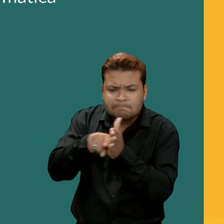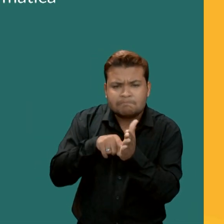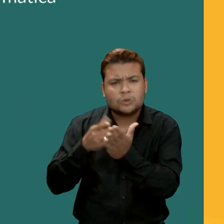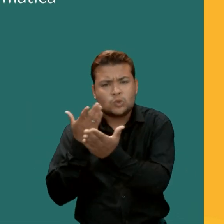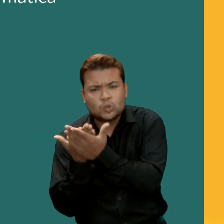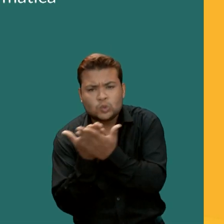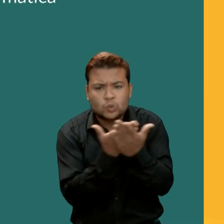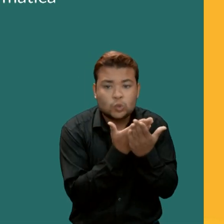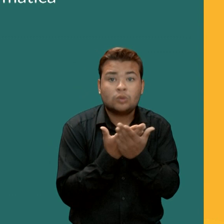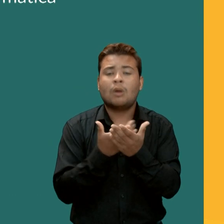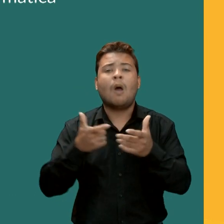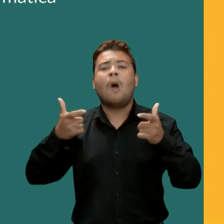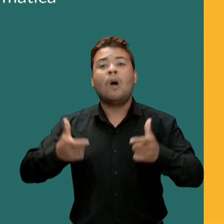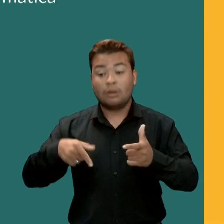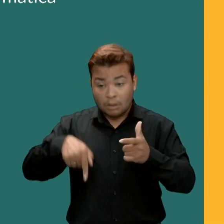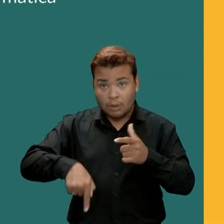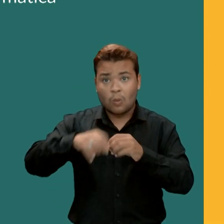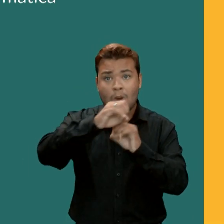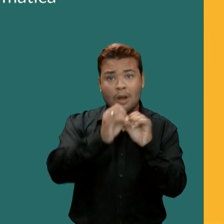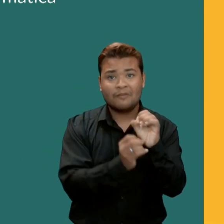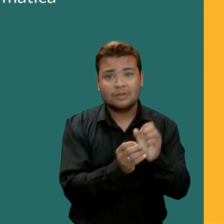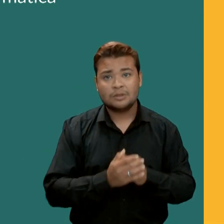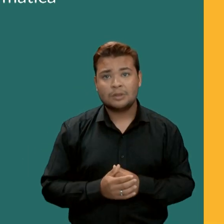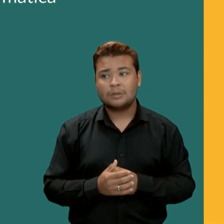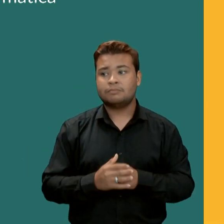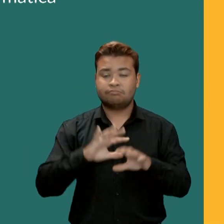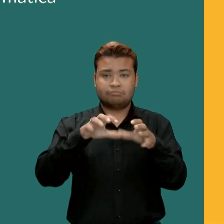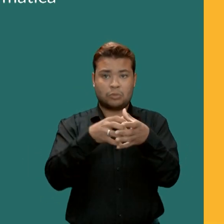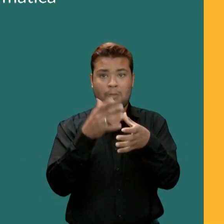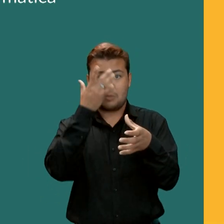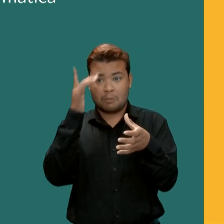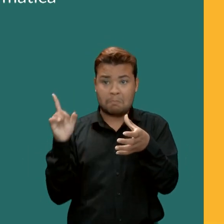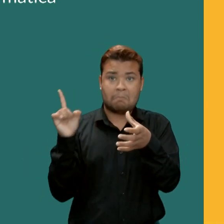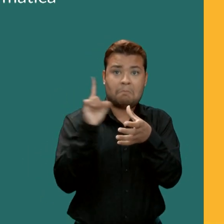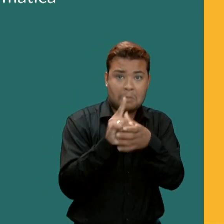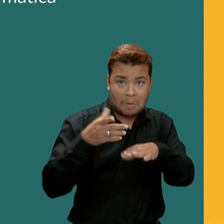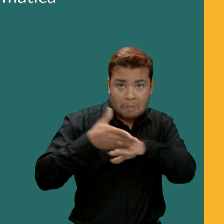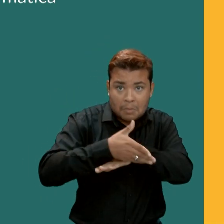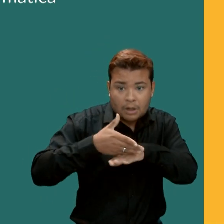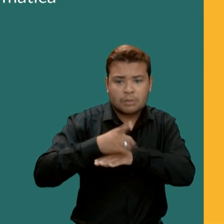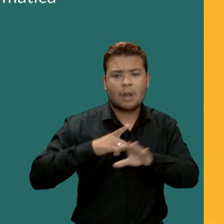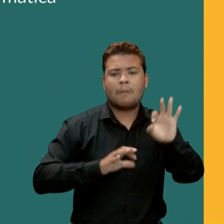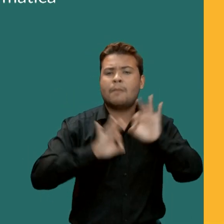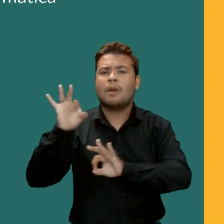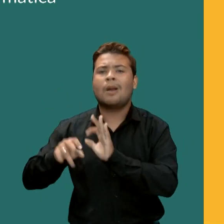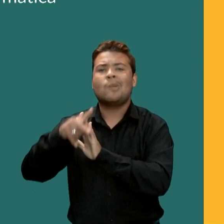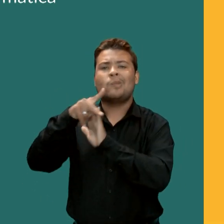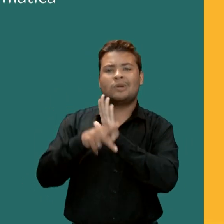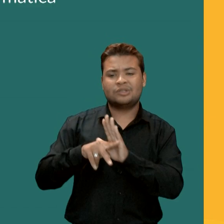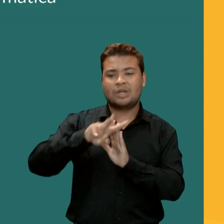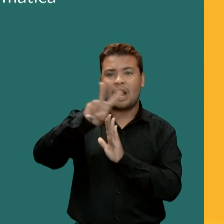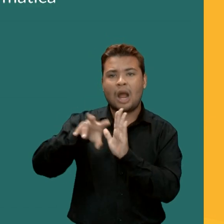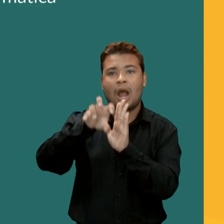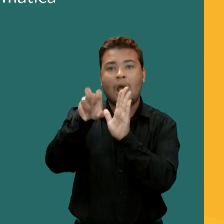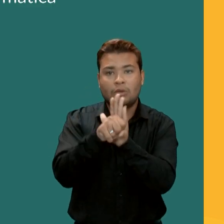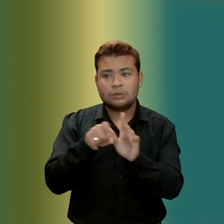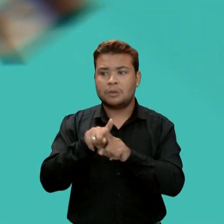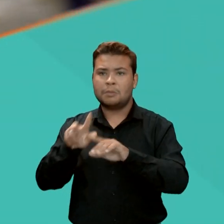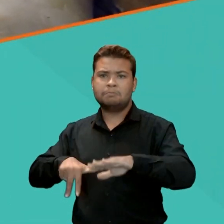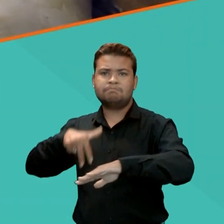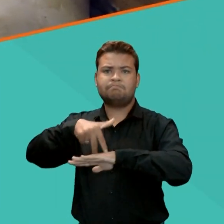dentro da UFG. Os integrantes do LEDA desenvolvem projetos e produções na área audiovisual e